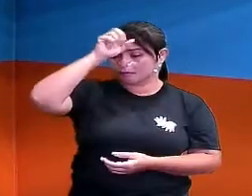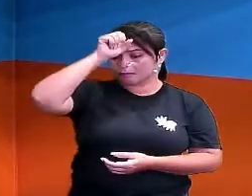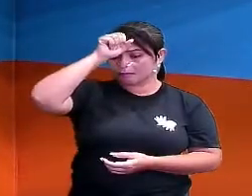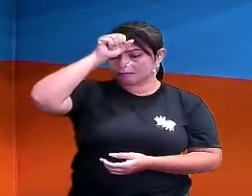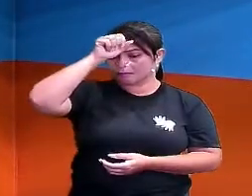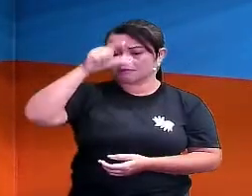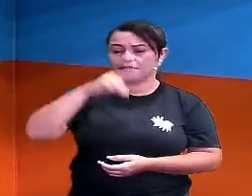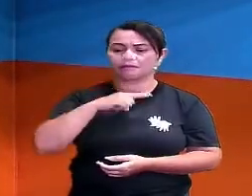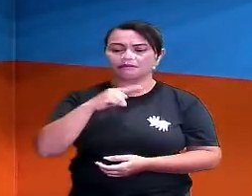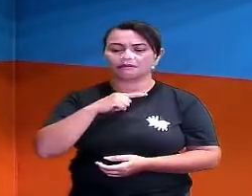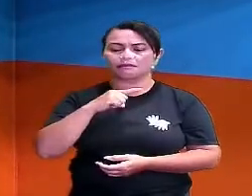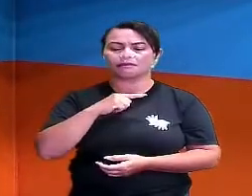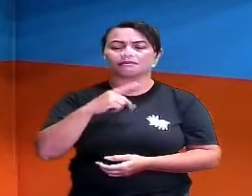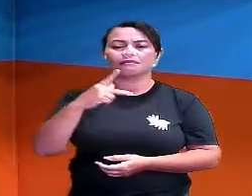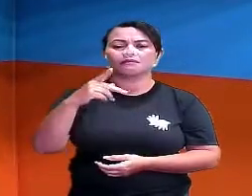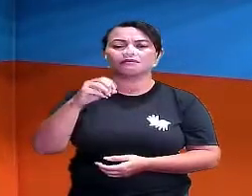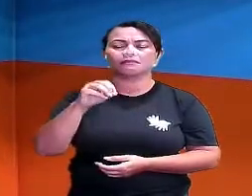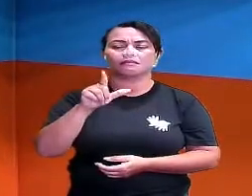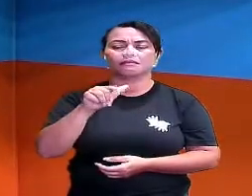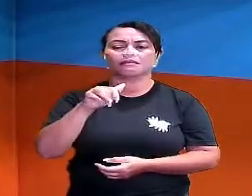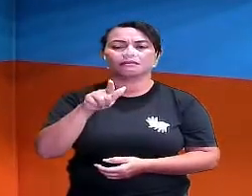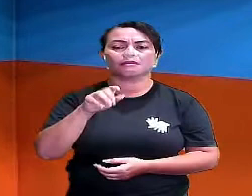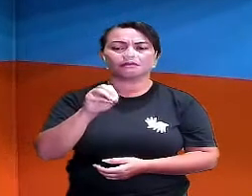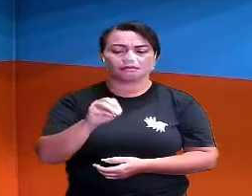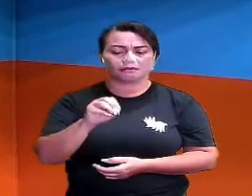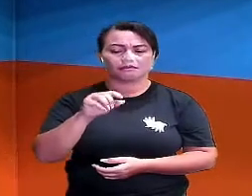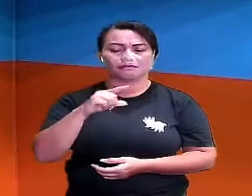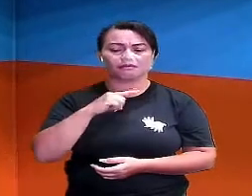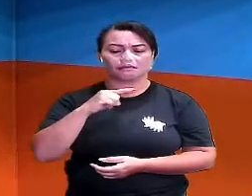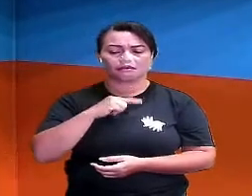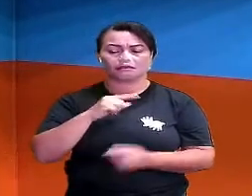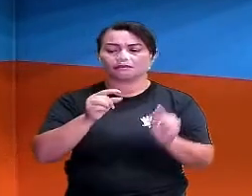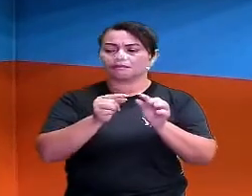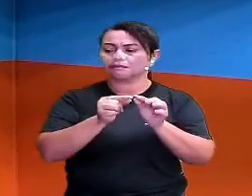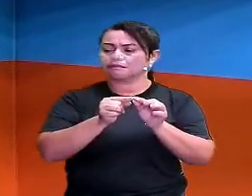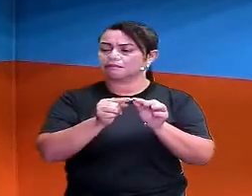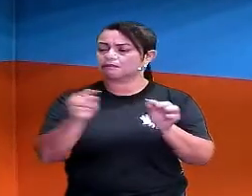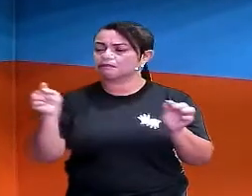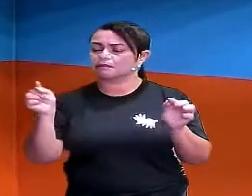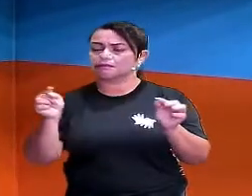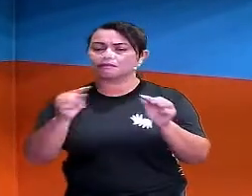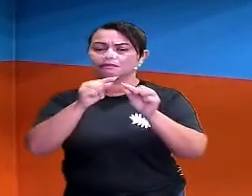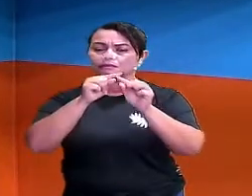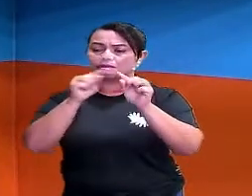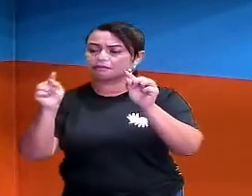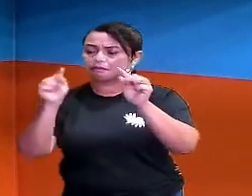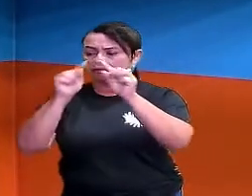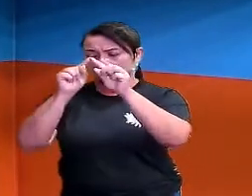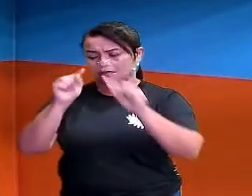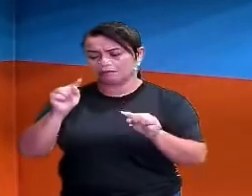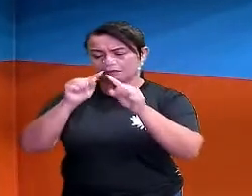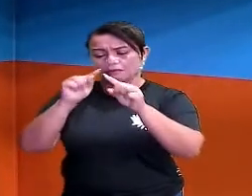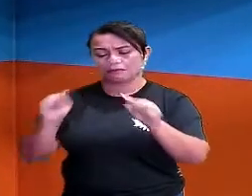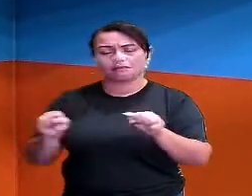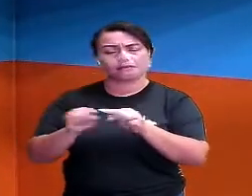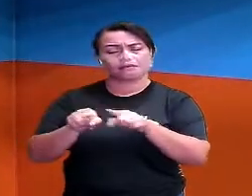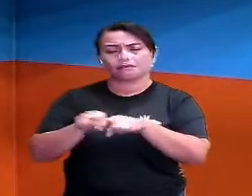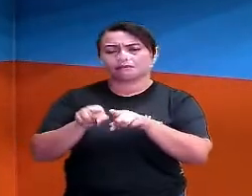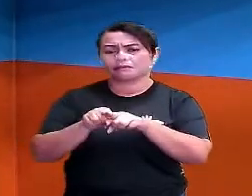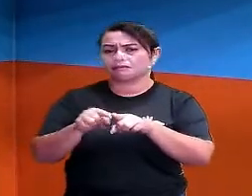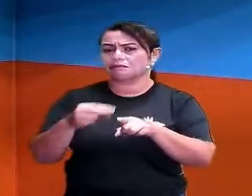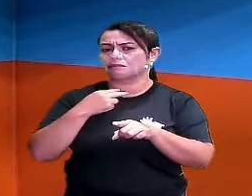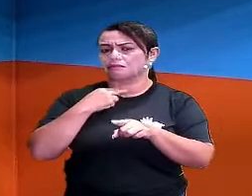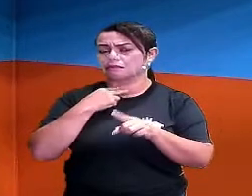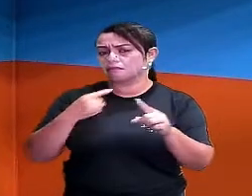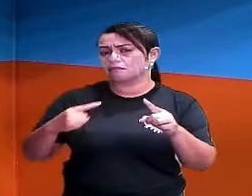Que polígono é a região limitada por segmentos de reta, os quais constituem linhas fechadas que não se